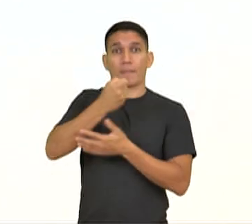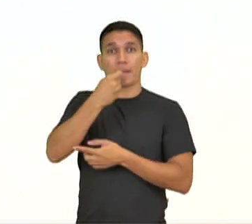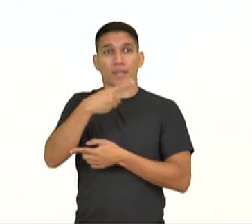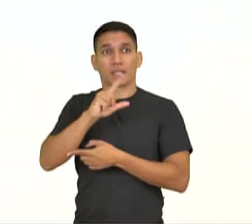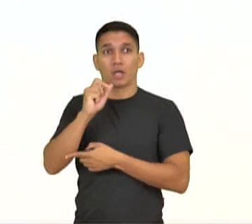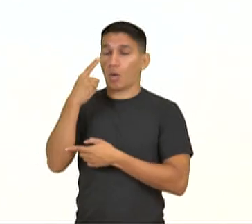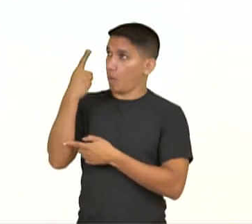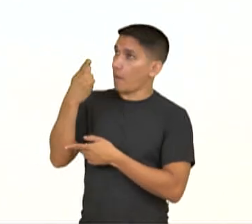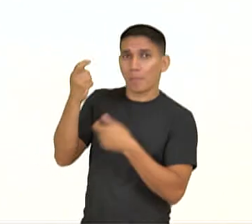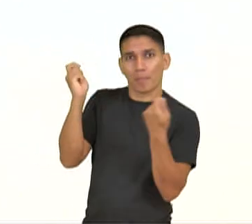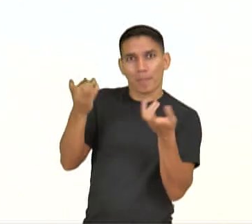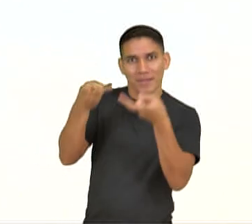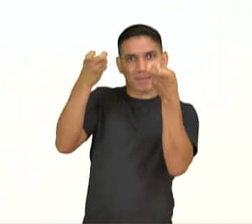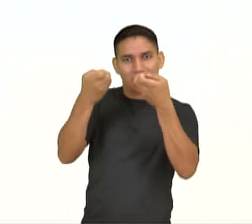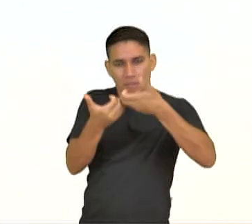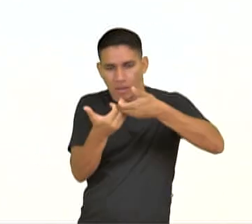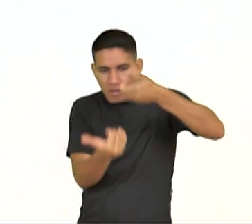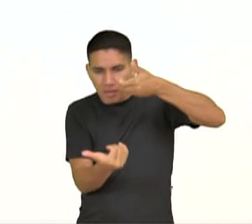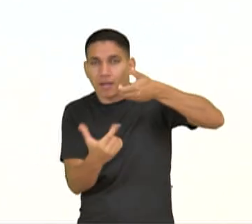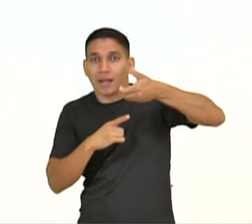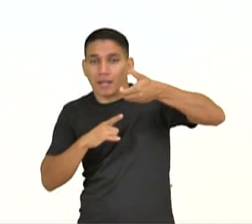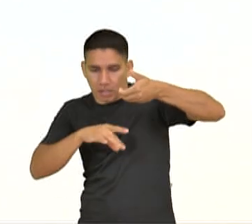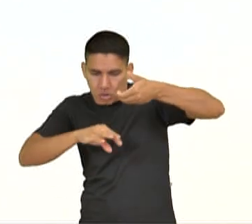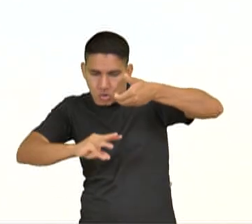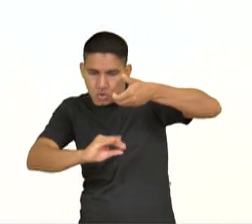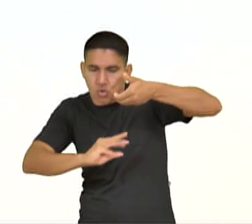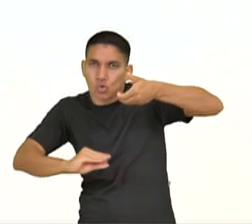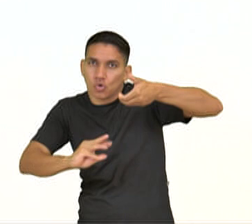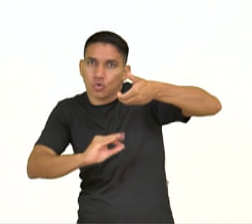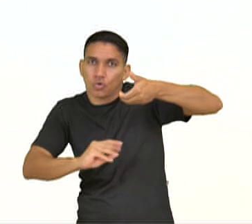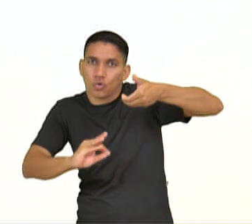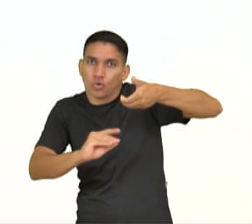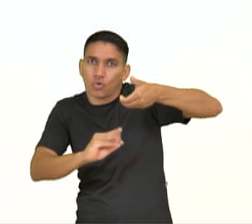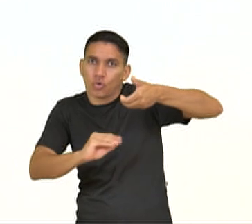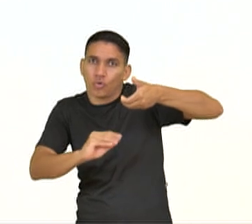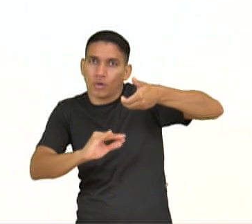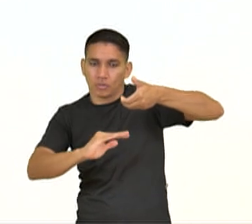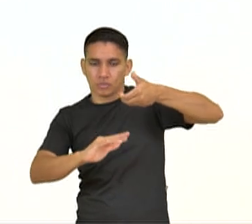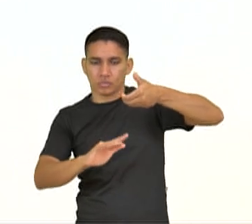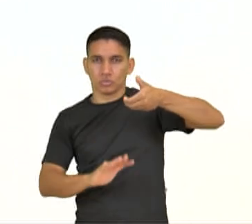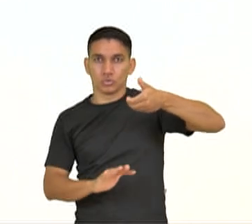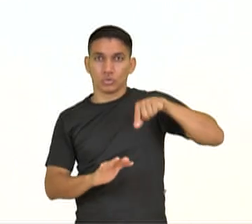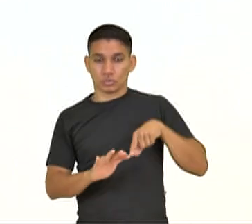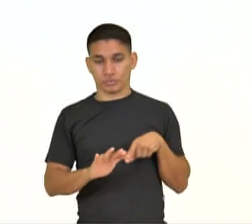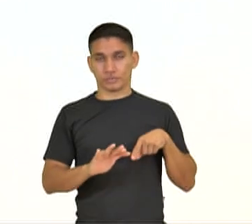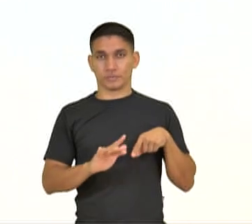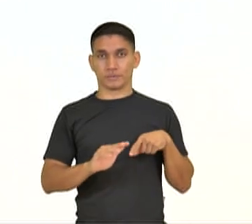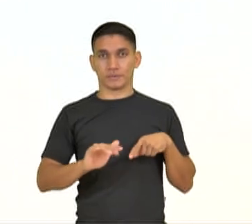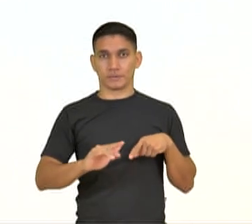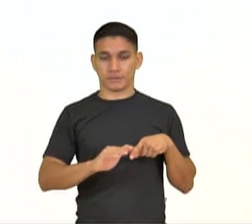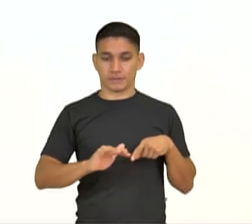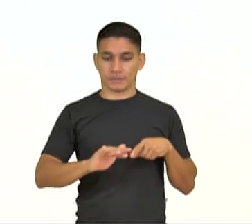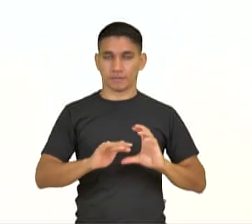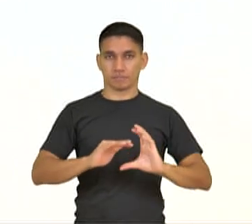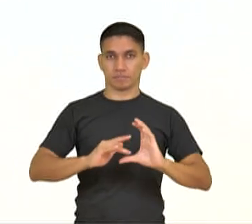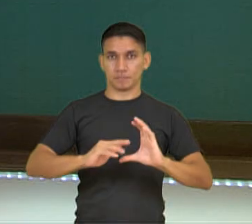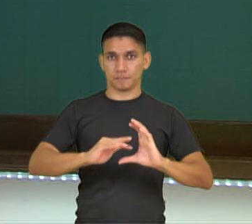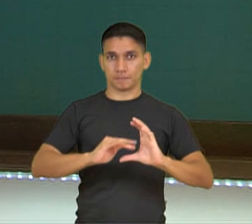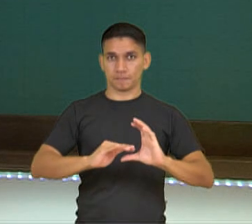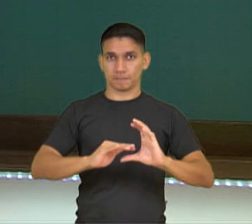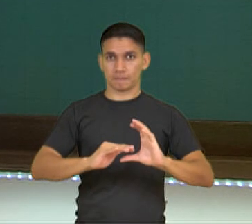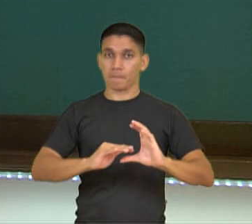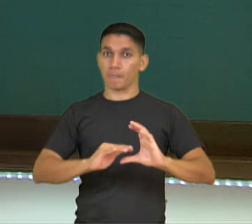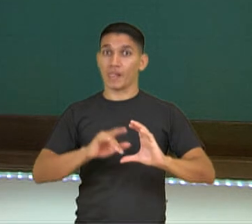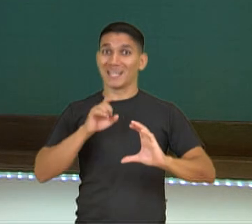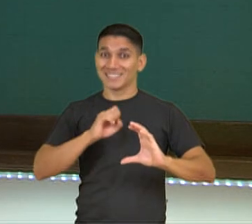você consegue perceber que o disperso, ele está precipitado, ele está decantado ali no fundo, né? Aí